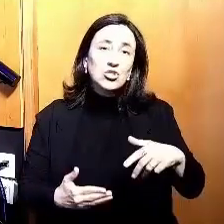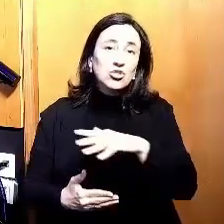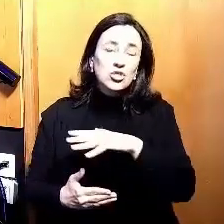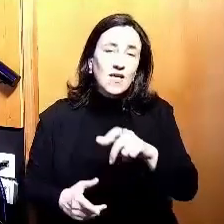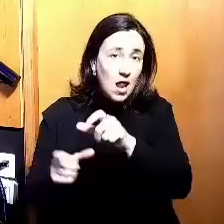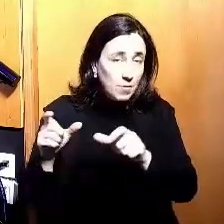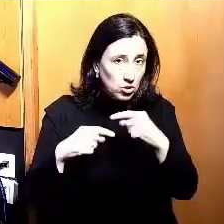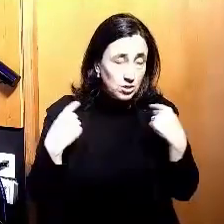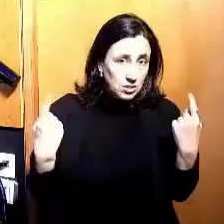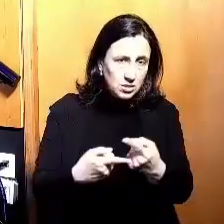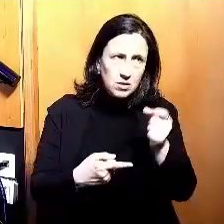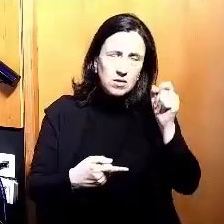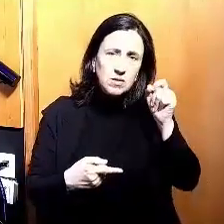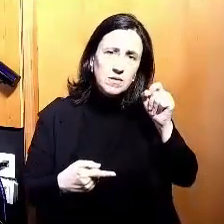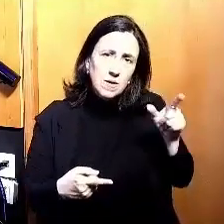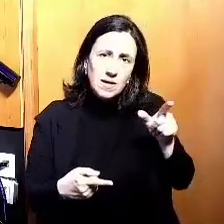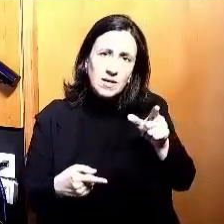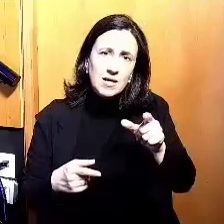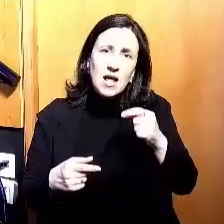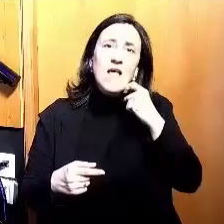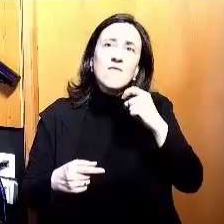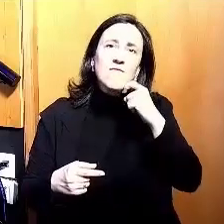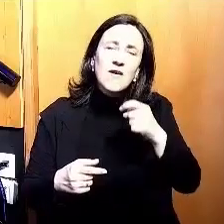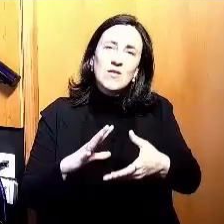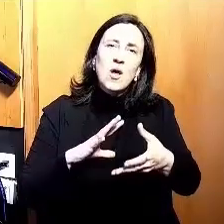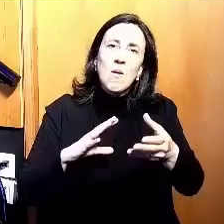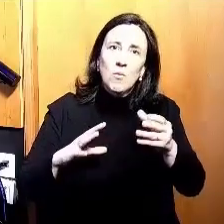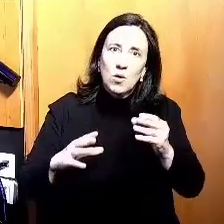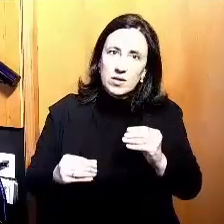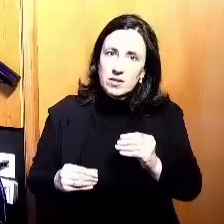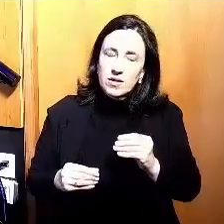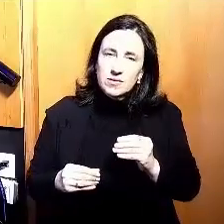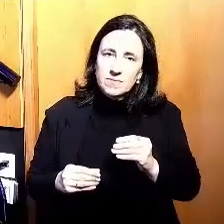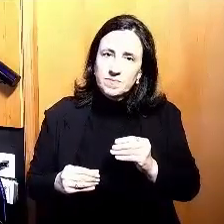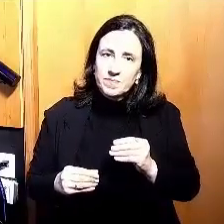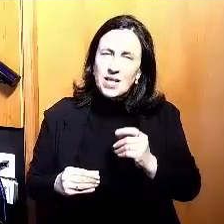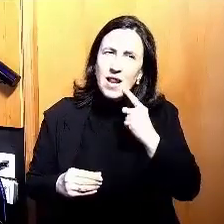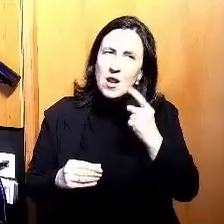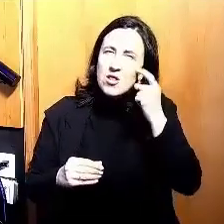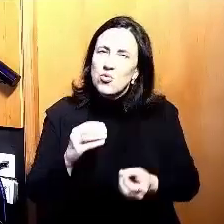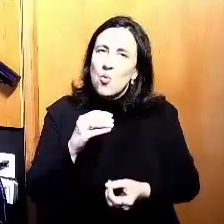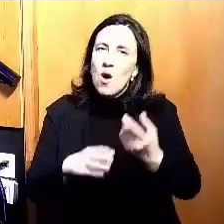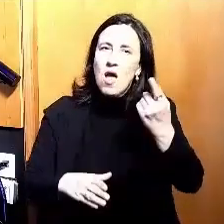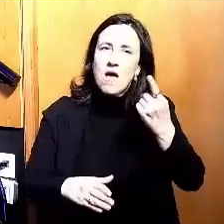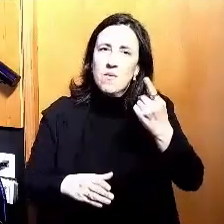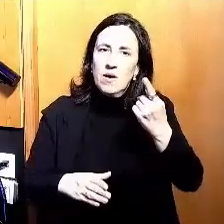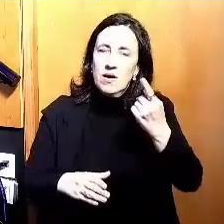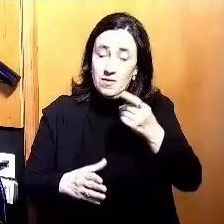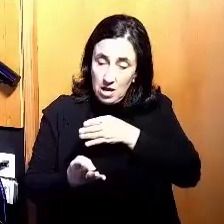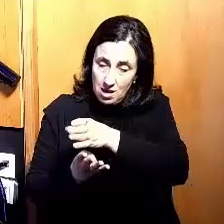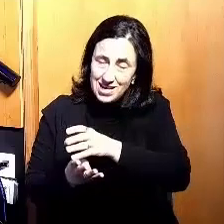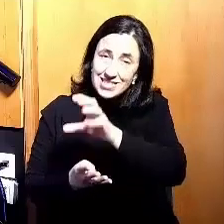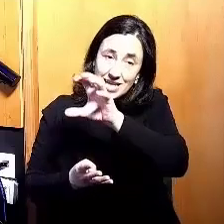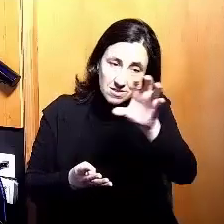governo, são aqueles painéis que eles fazem uma vez, mostram, olha como somos inovadores e com dados, e depois não